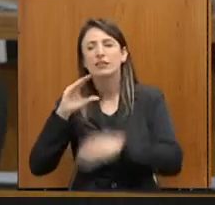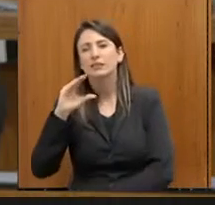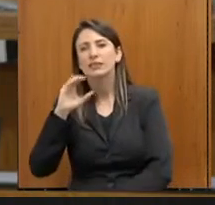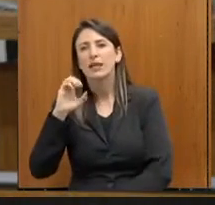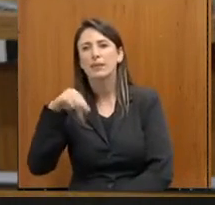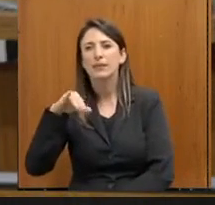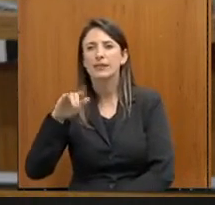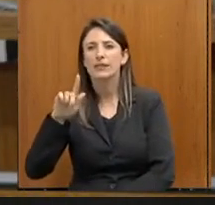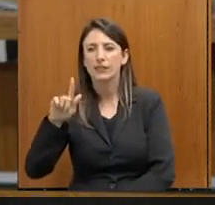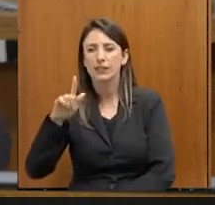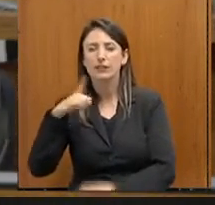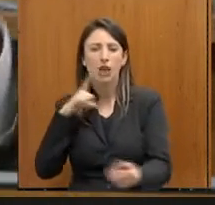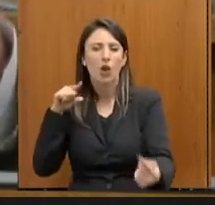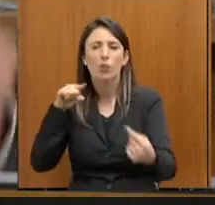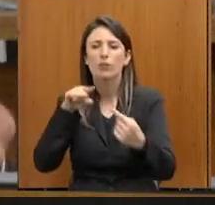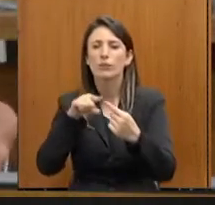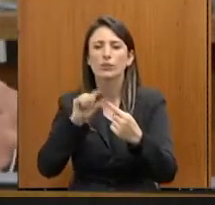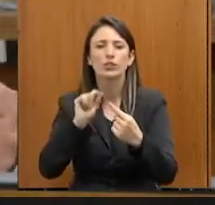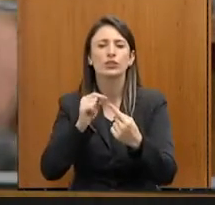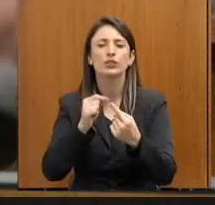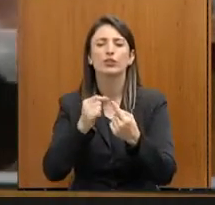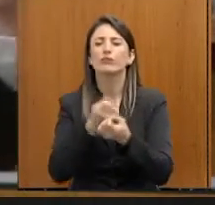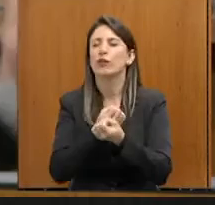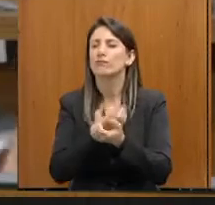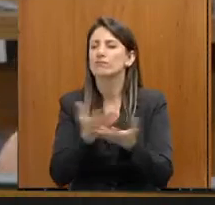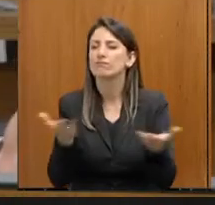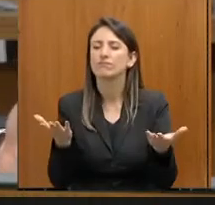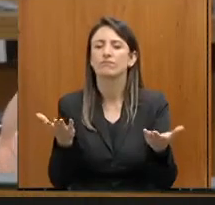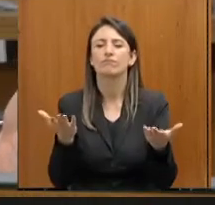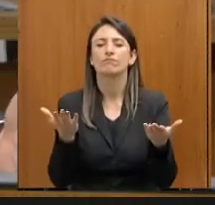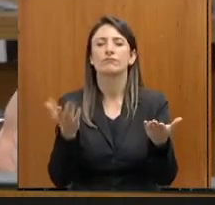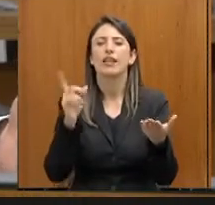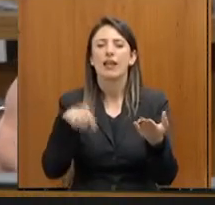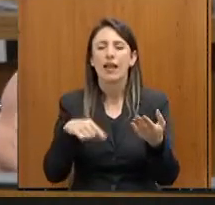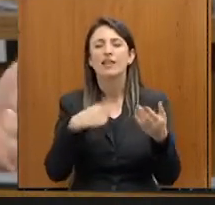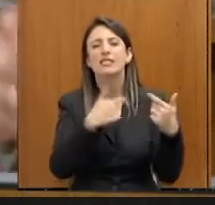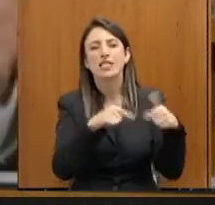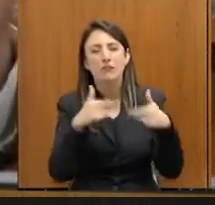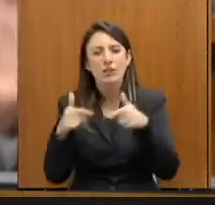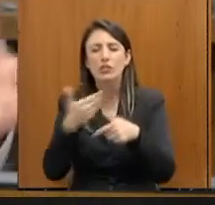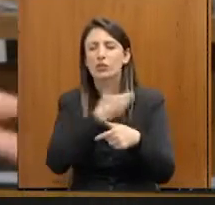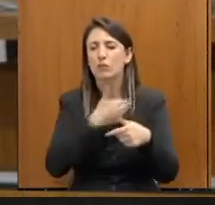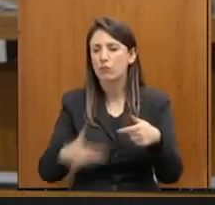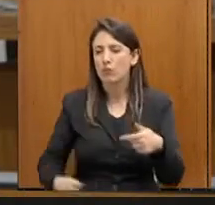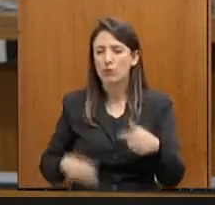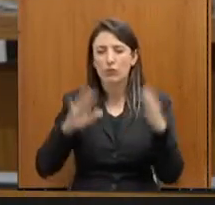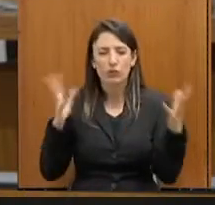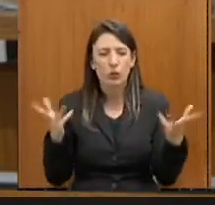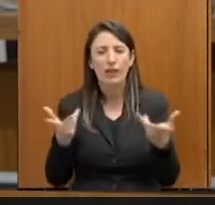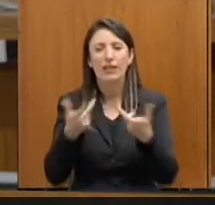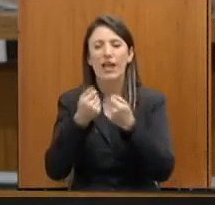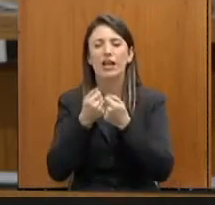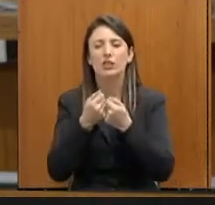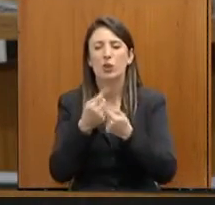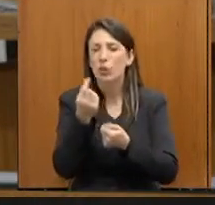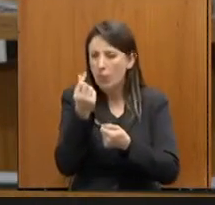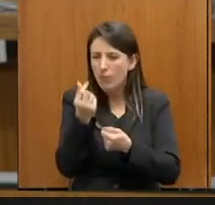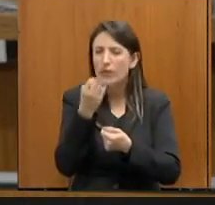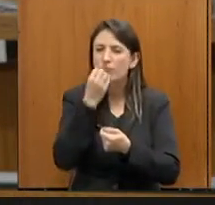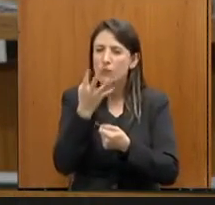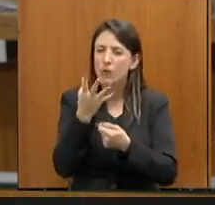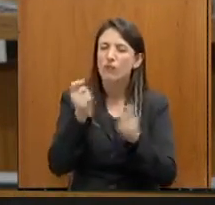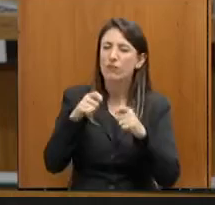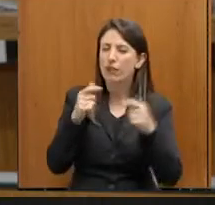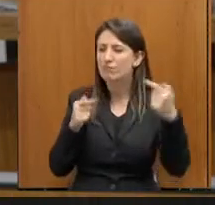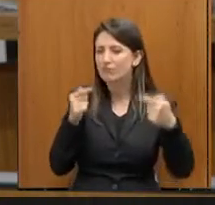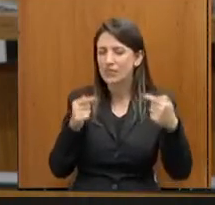é servir preço dando um serviço público de qualidade a preços competitivos Isso é o que